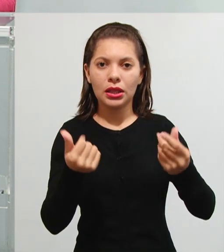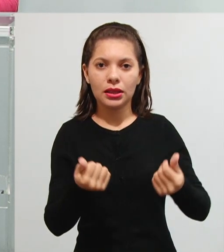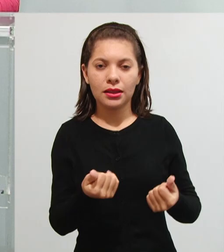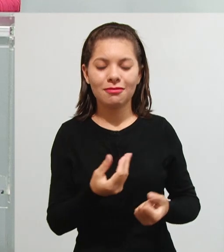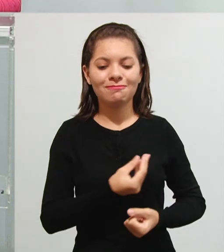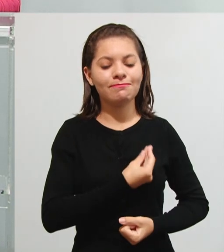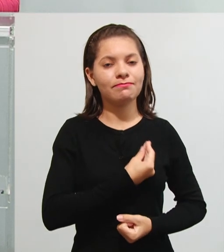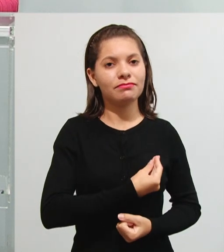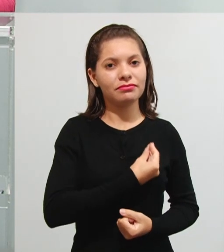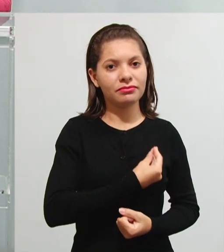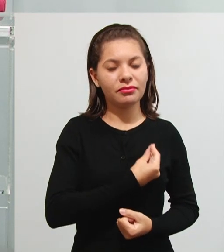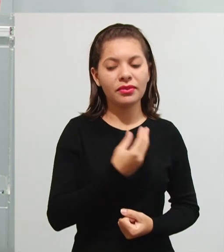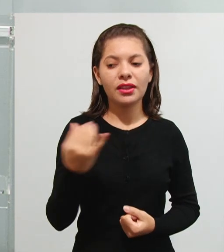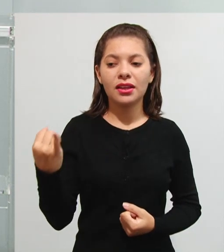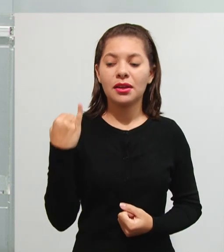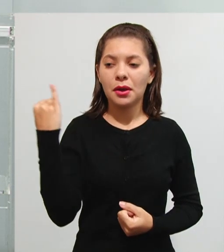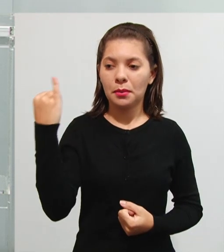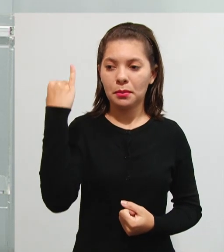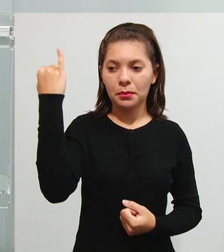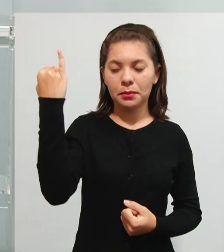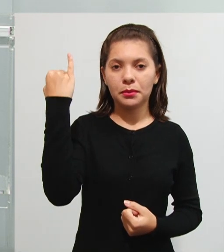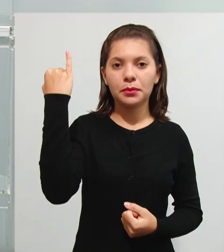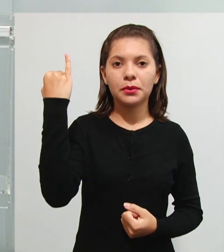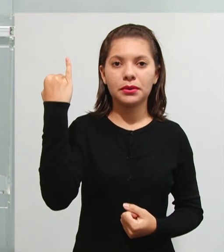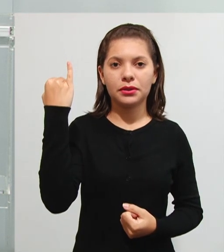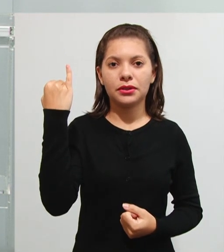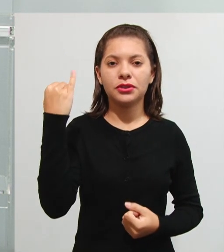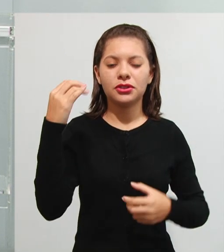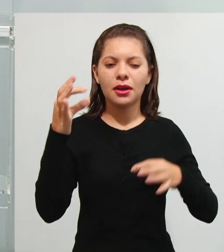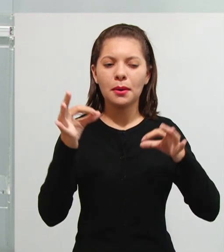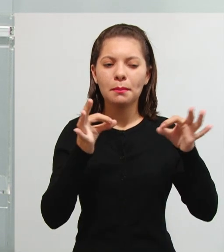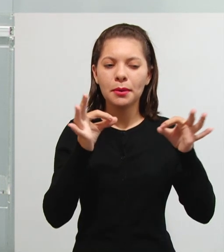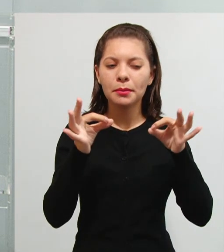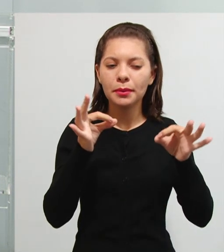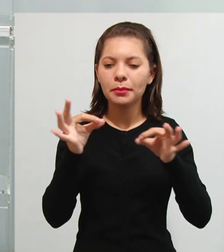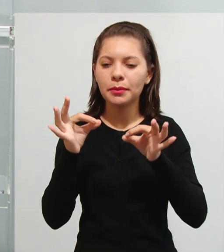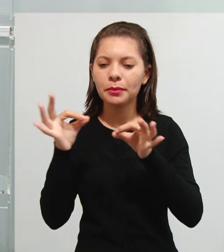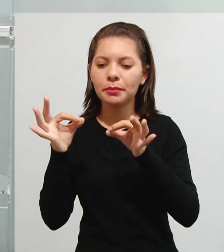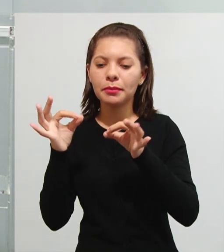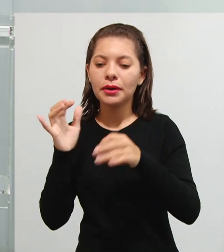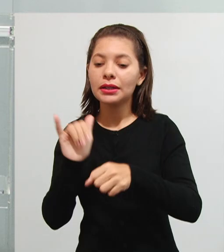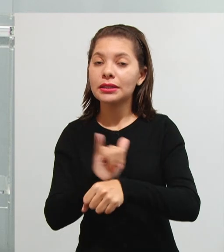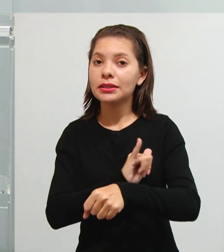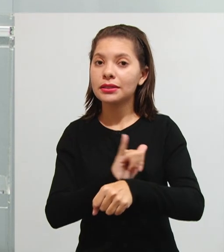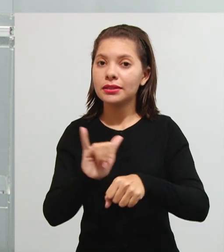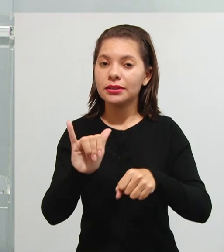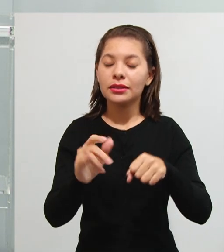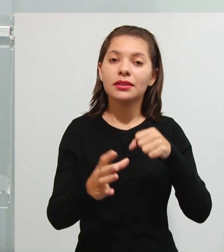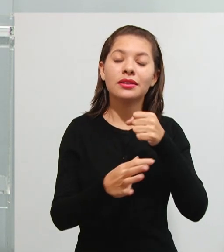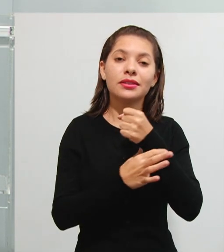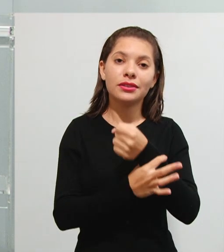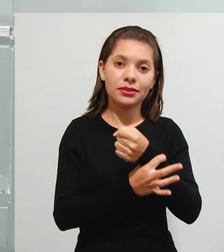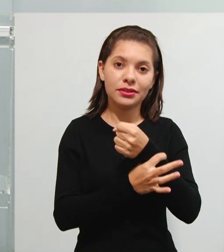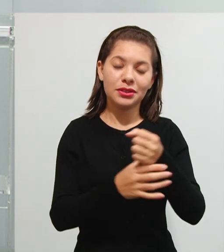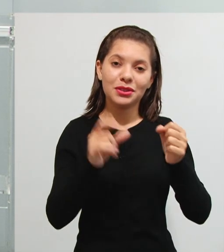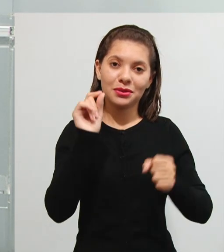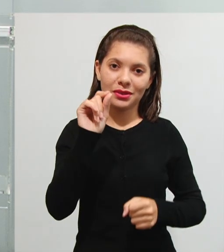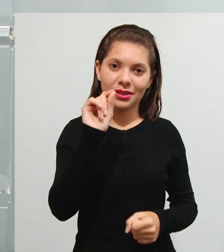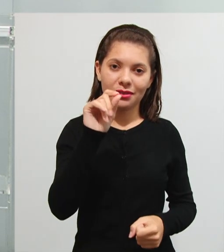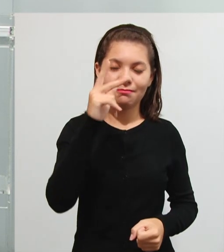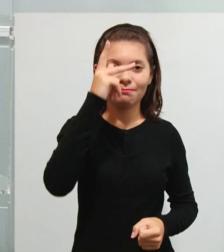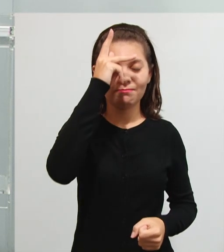isso é muito importante para quem trabalha com planejamento estratégico garantir que as pessoas